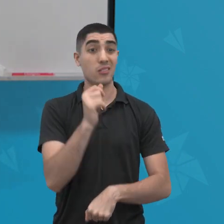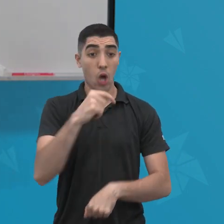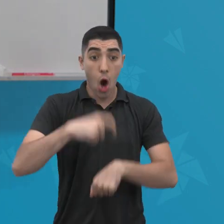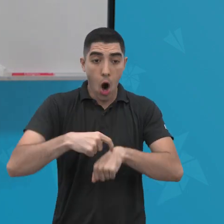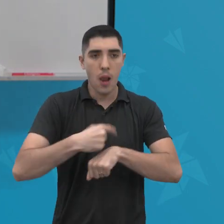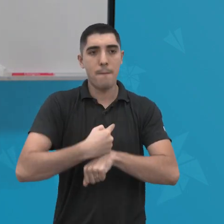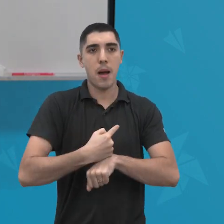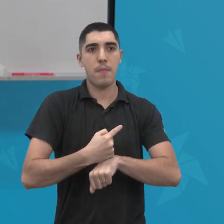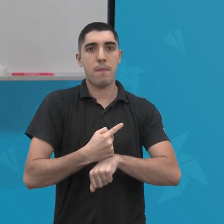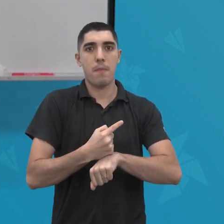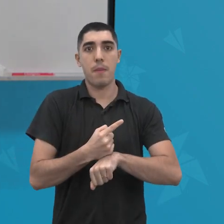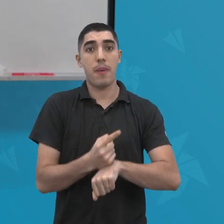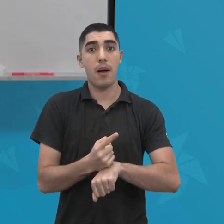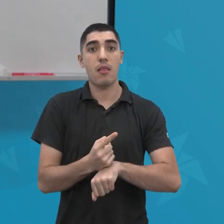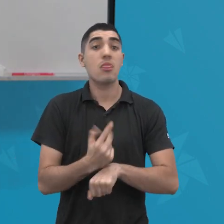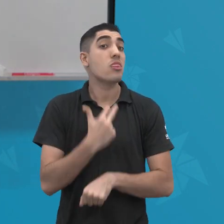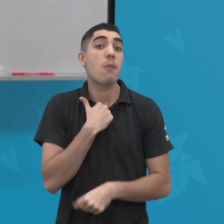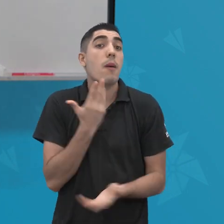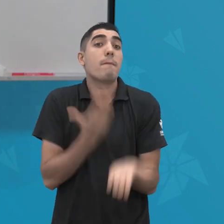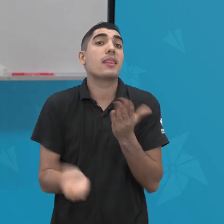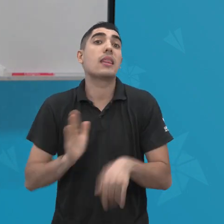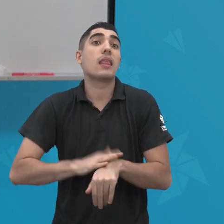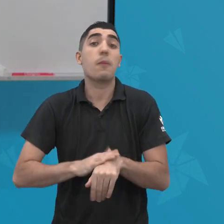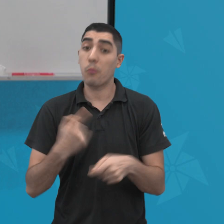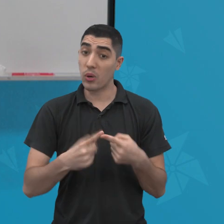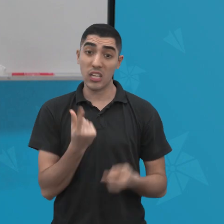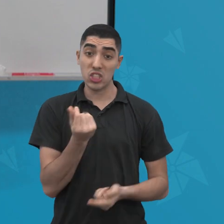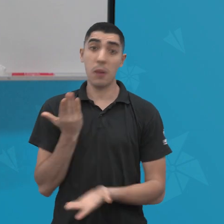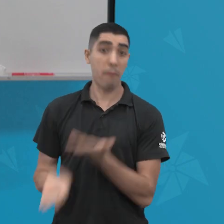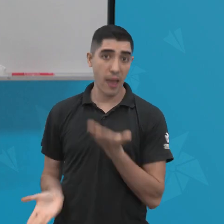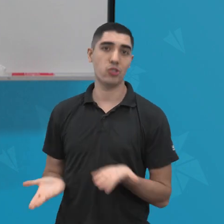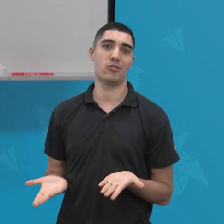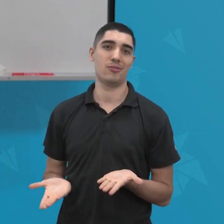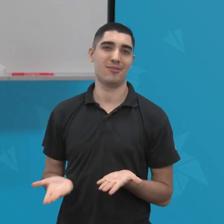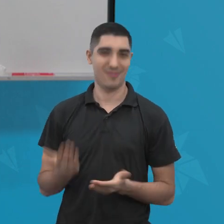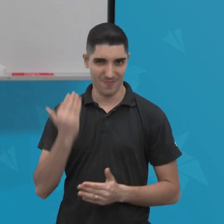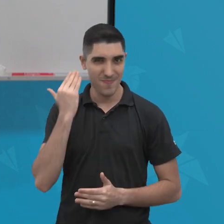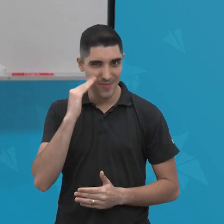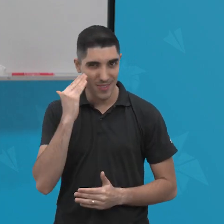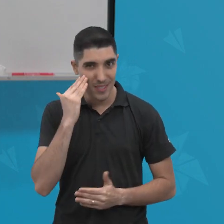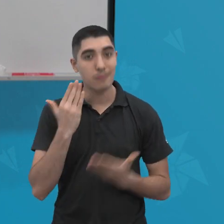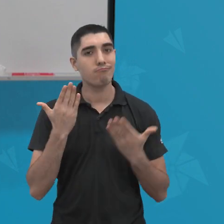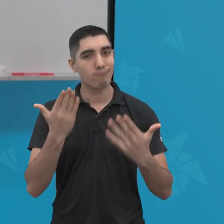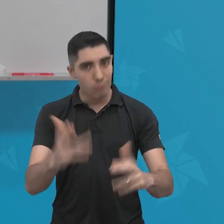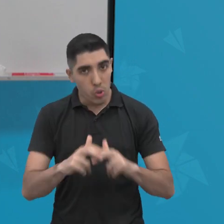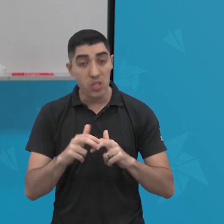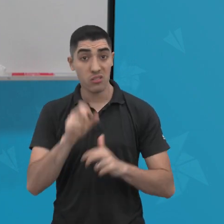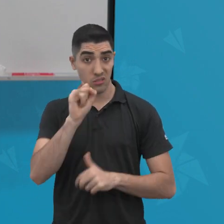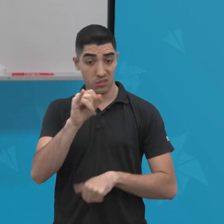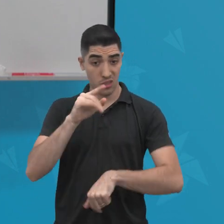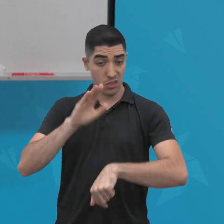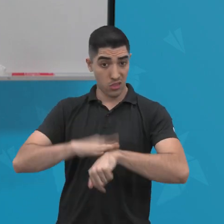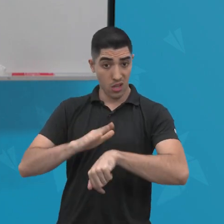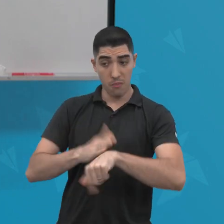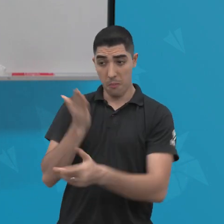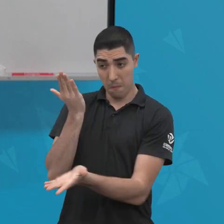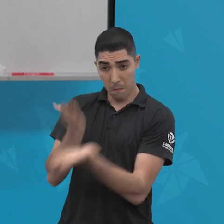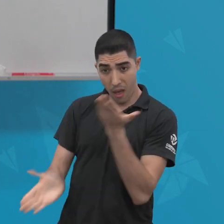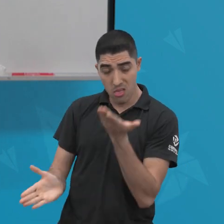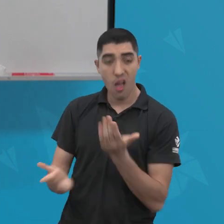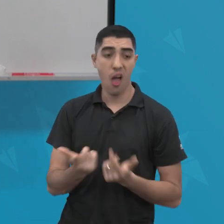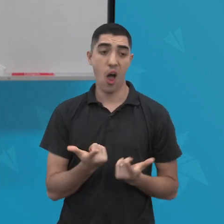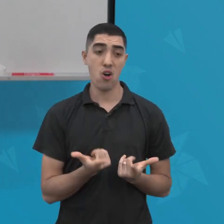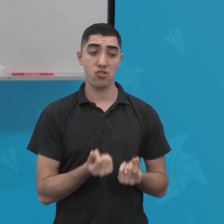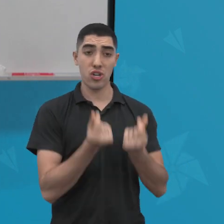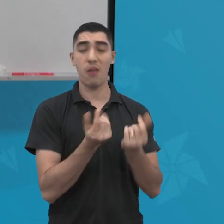conhecemos, não se pode perder tempo. Perder tempo é perder um elemento precioso do ponto de